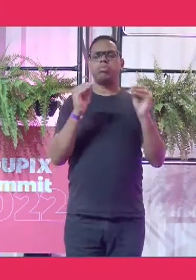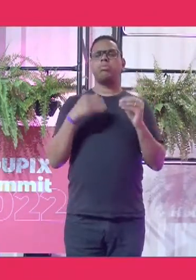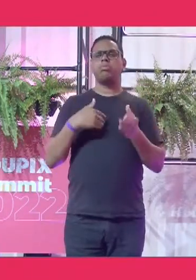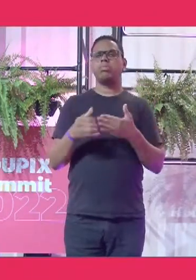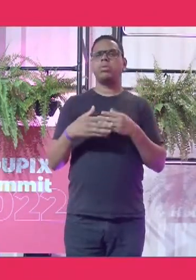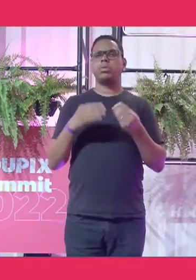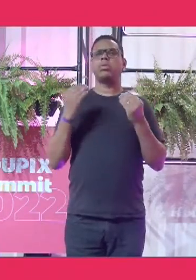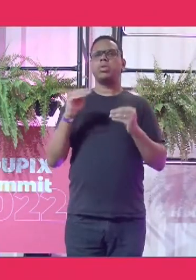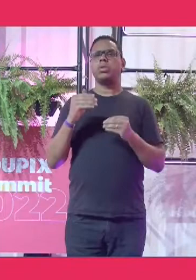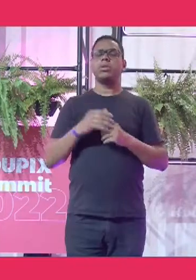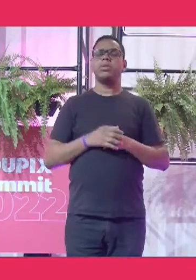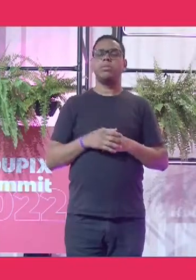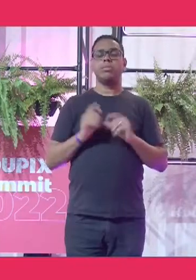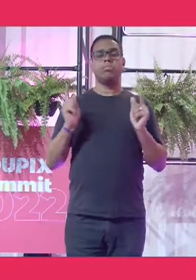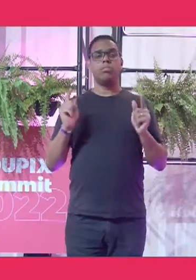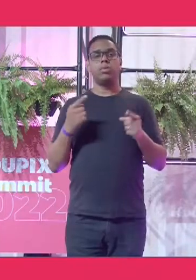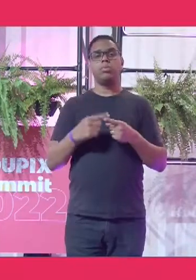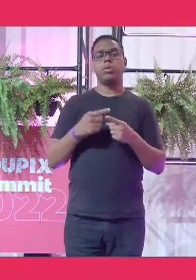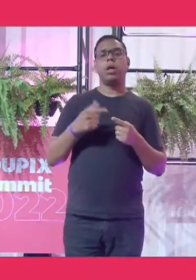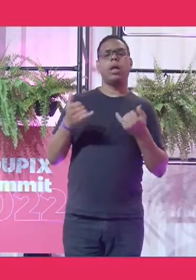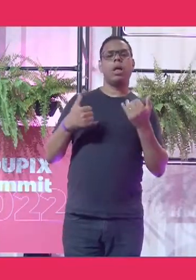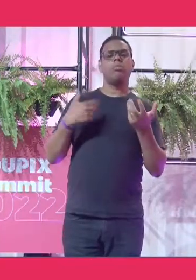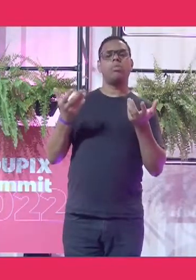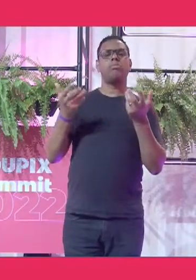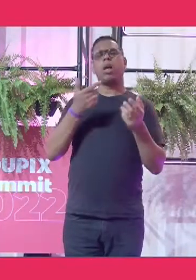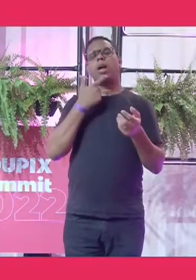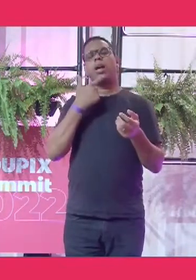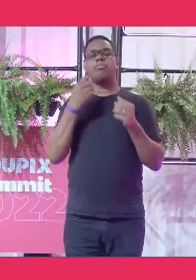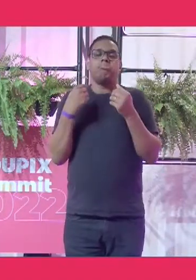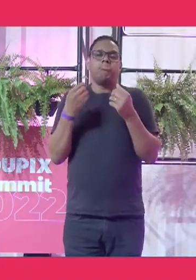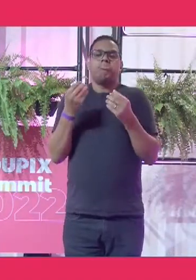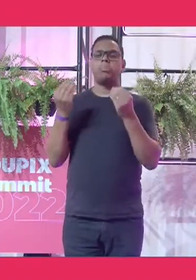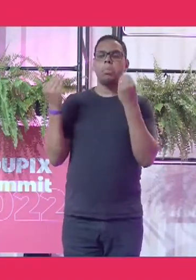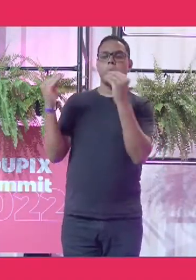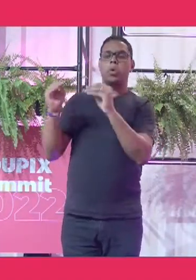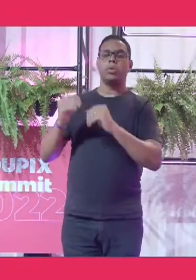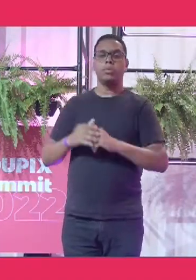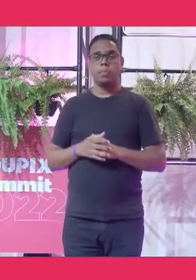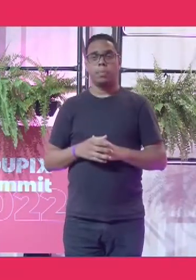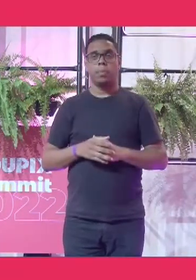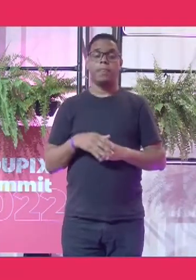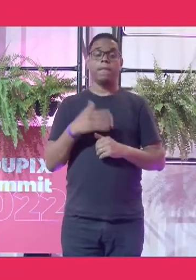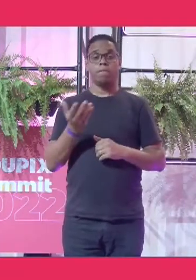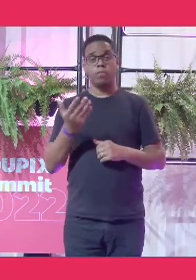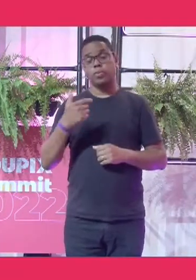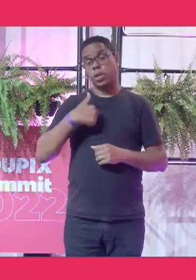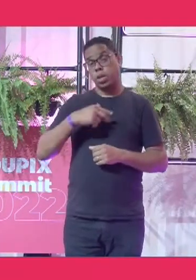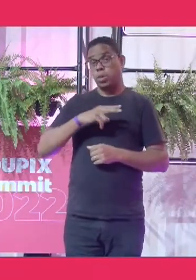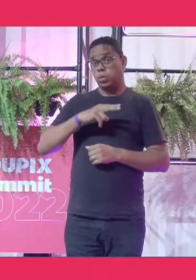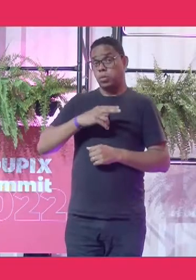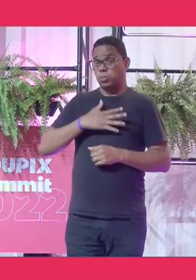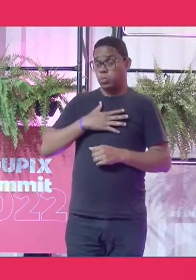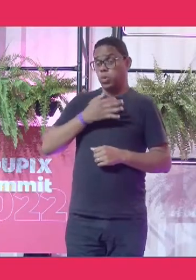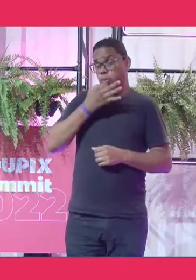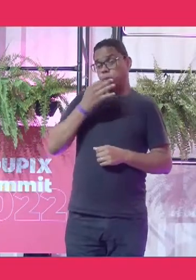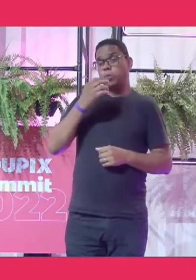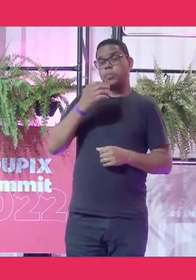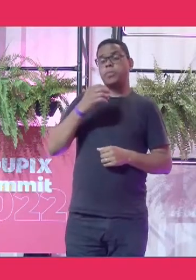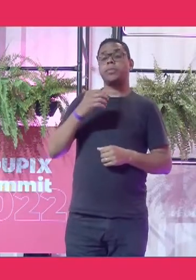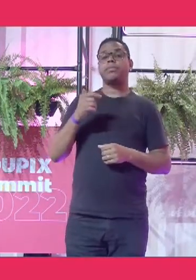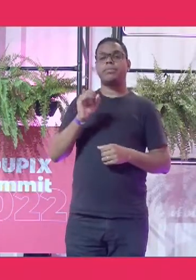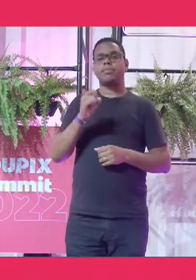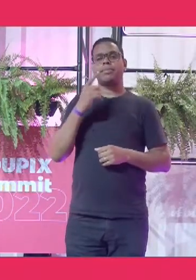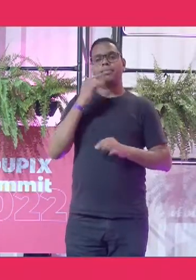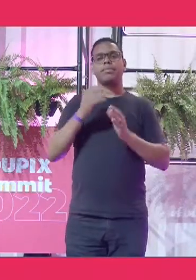vamos se divertir também. Porque tem que ser divertido também, né? Sim. Então, assim, eu particularmente penso, e acredito que quando você